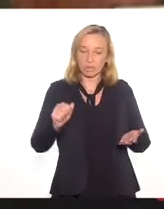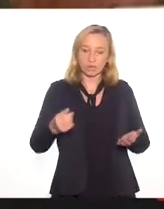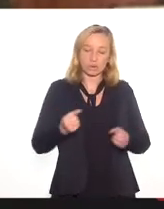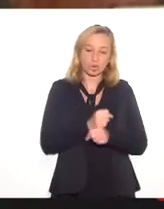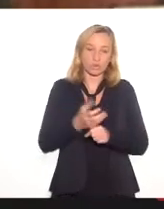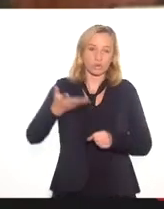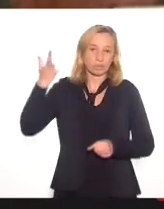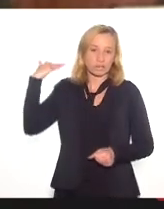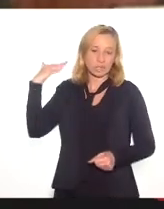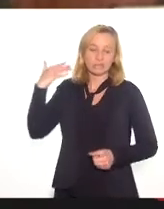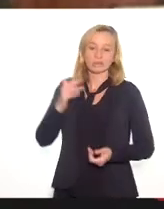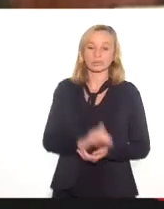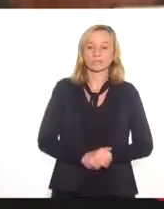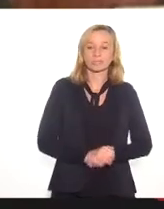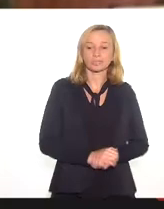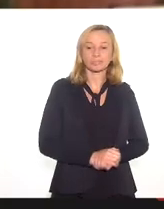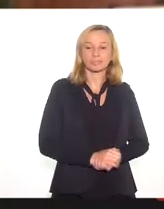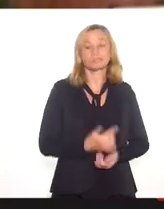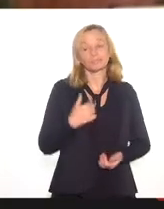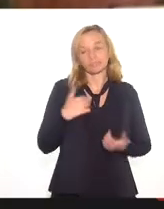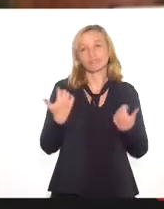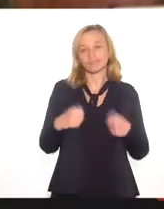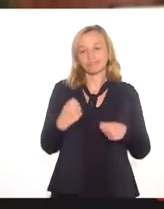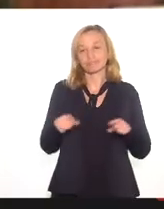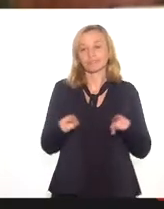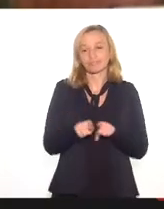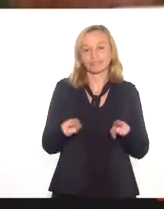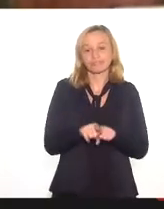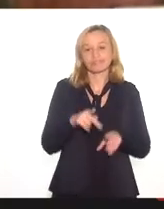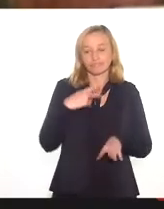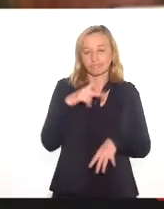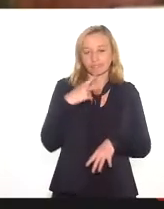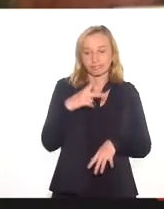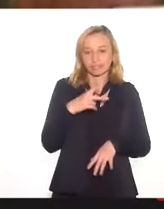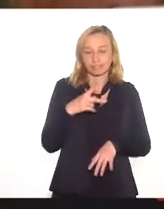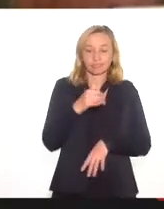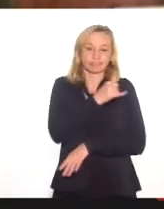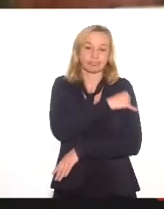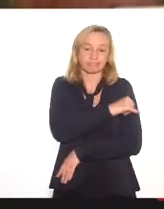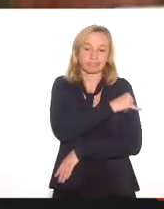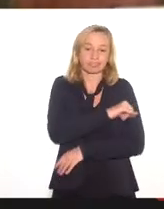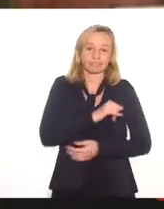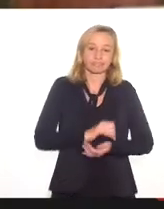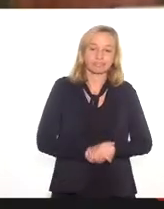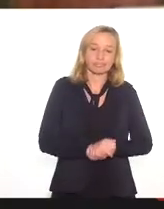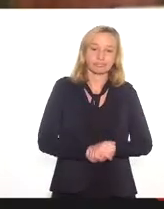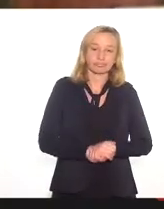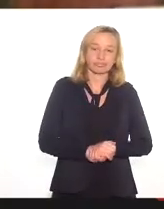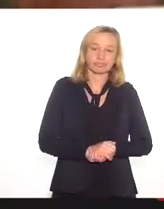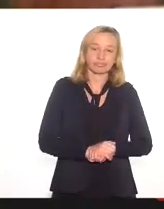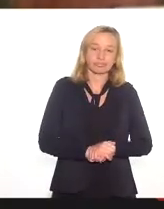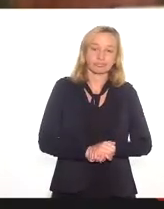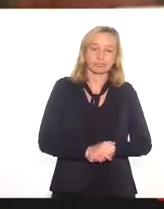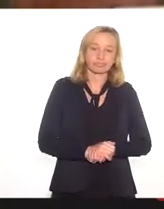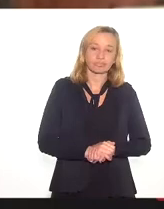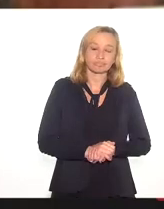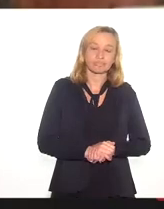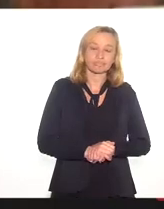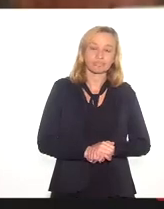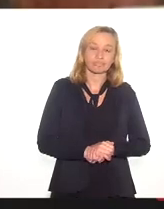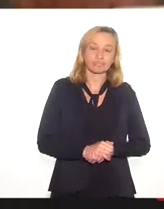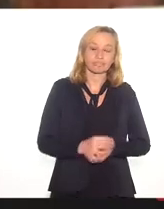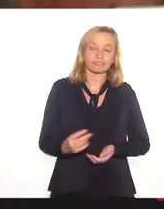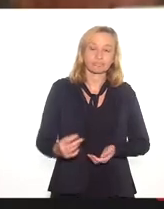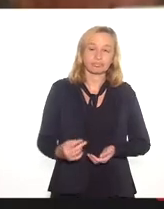passado. E eu preciso também sublinhar que o Rio de Janeiro foi beneficiário em